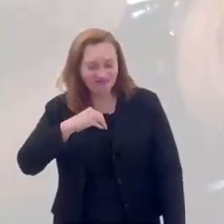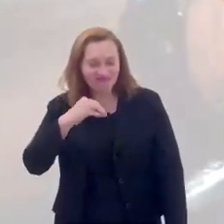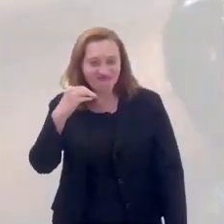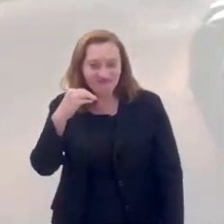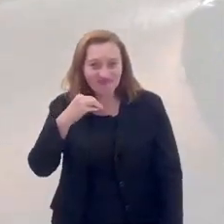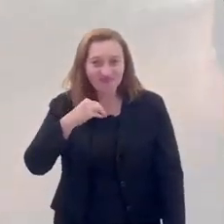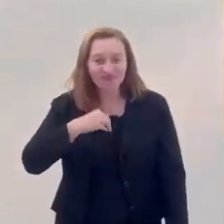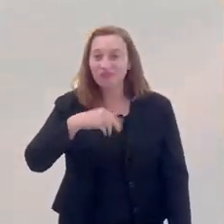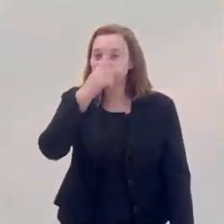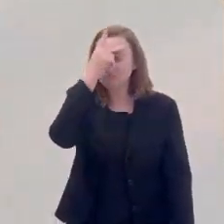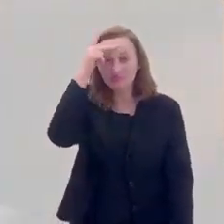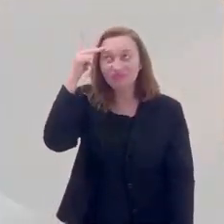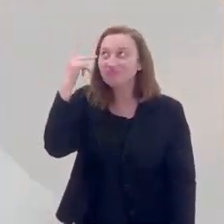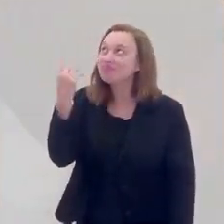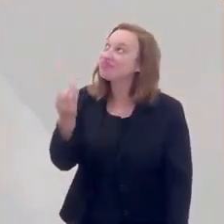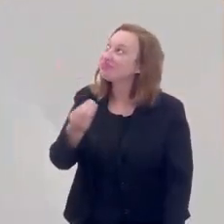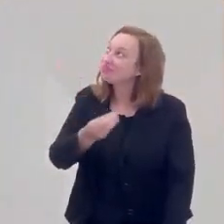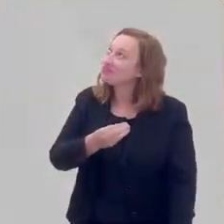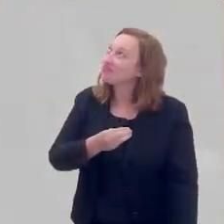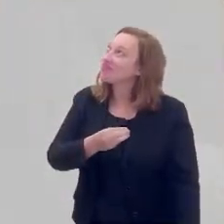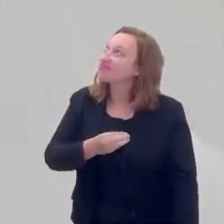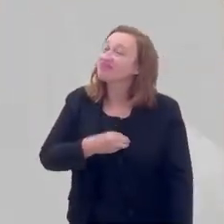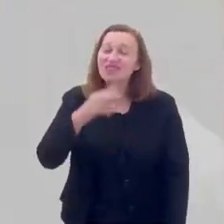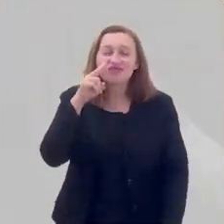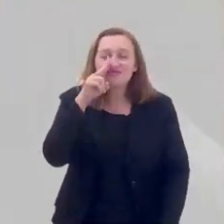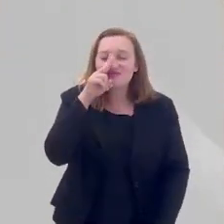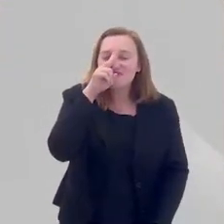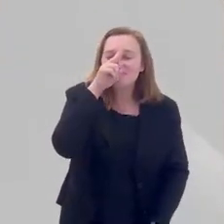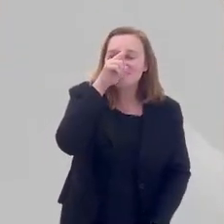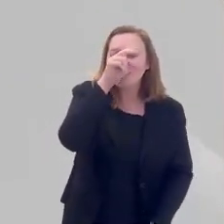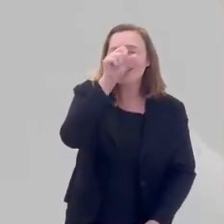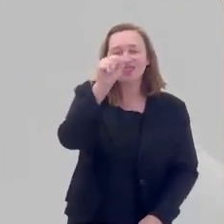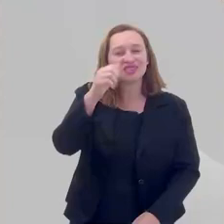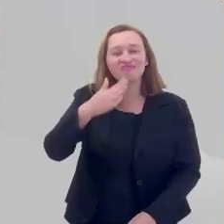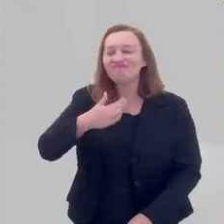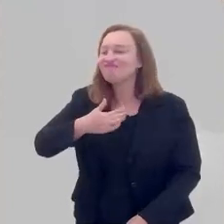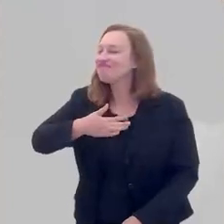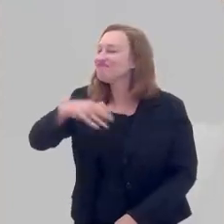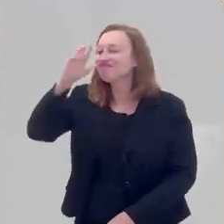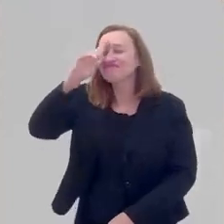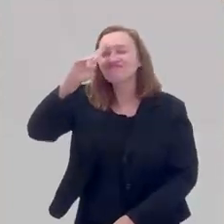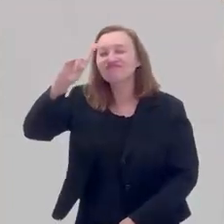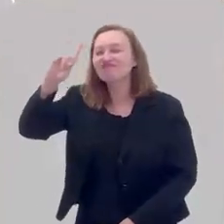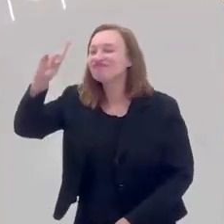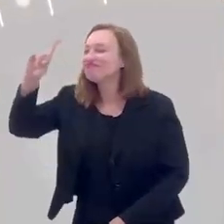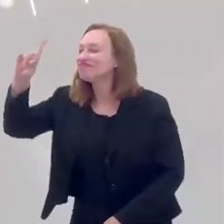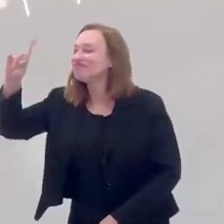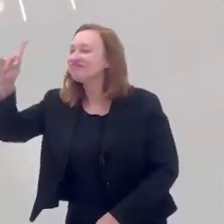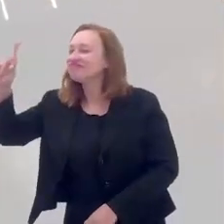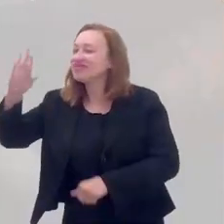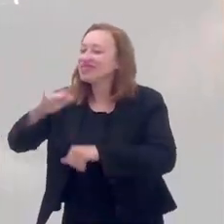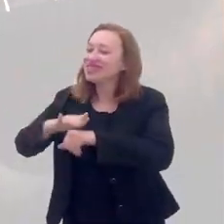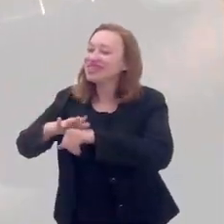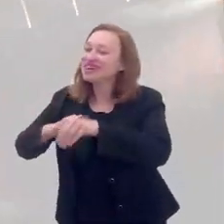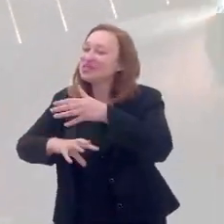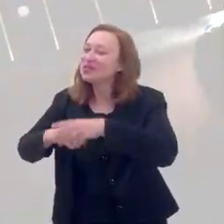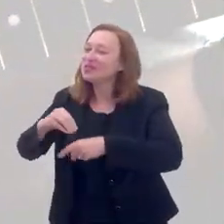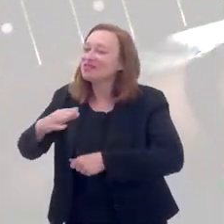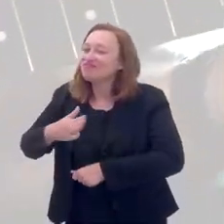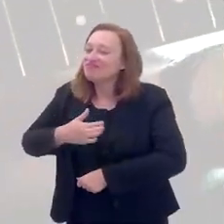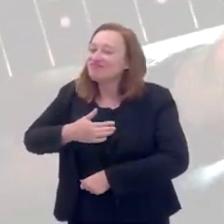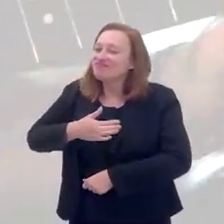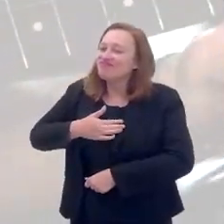pai pecadores bem mais forte o meu Senhor que me